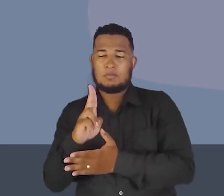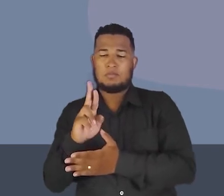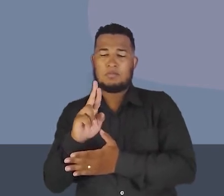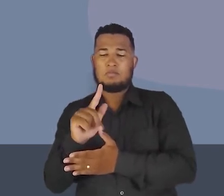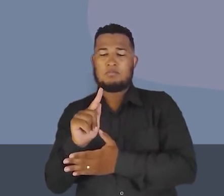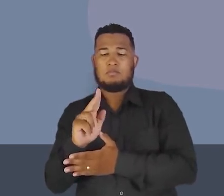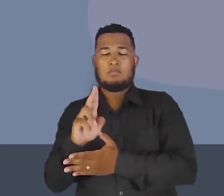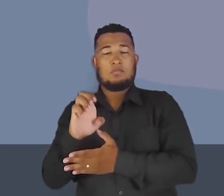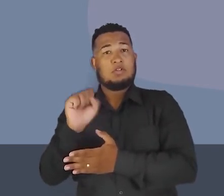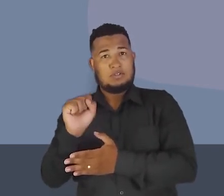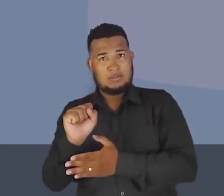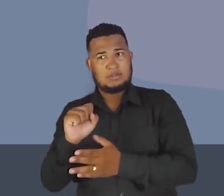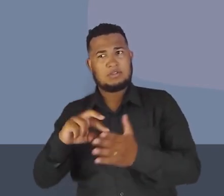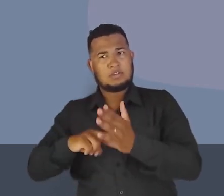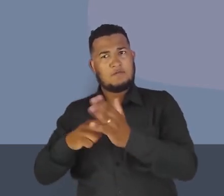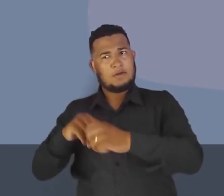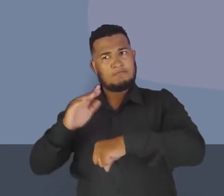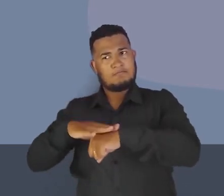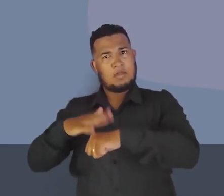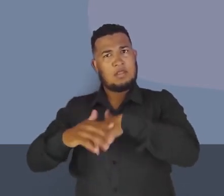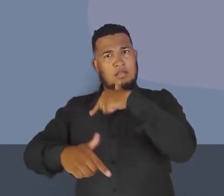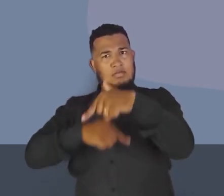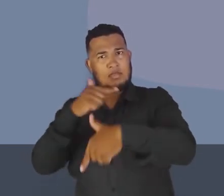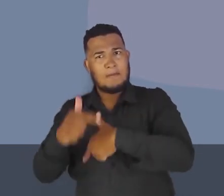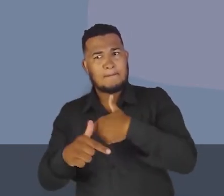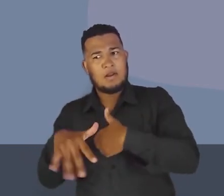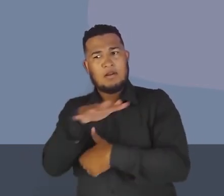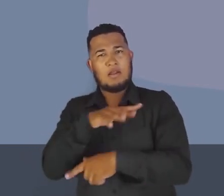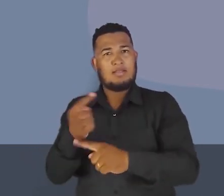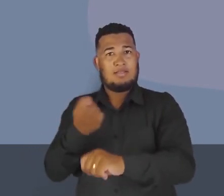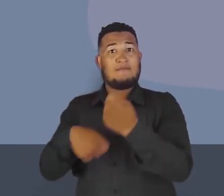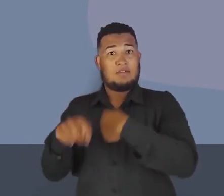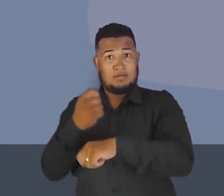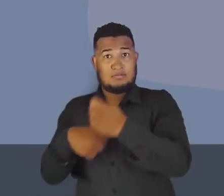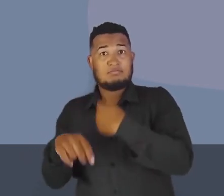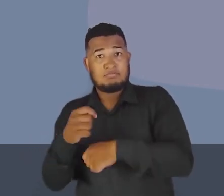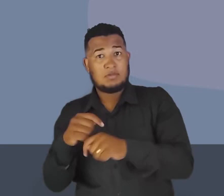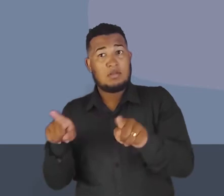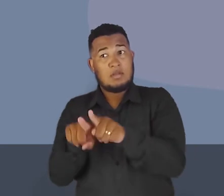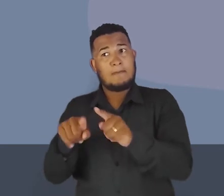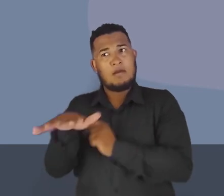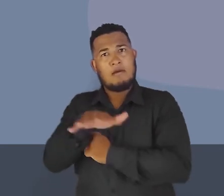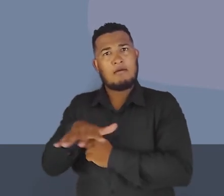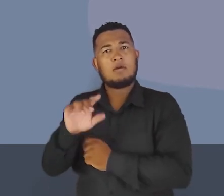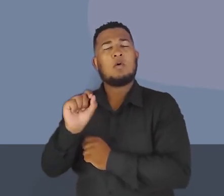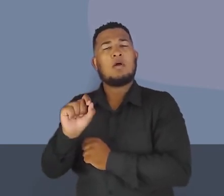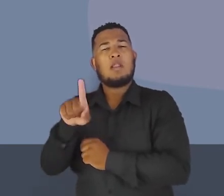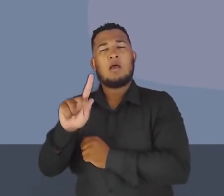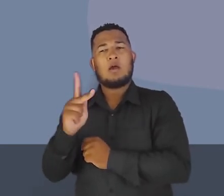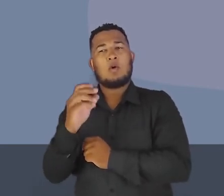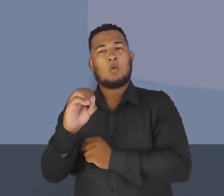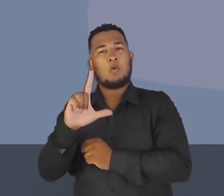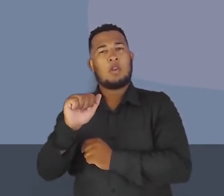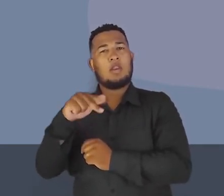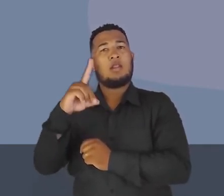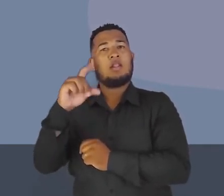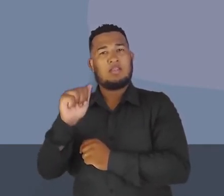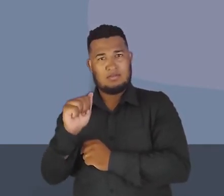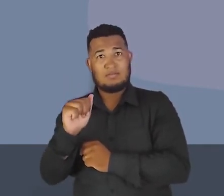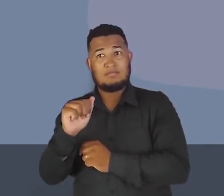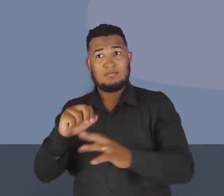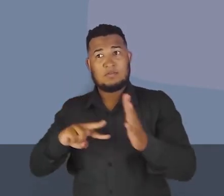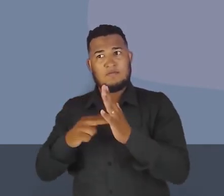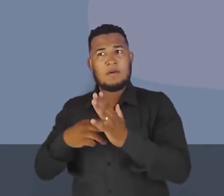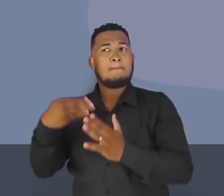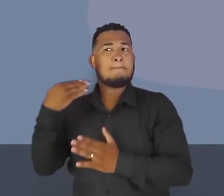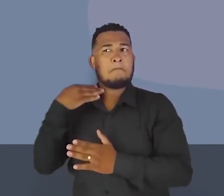então exercendo o seu trabalho no mercado financeiro, ali sobretudo na região da Holanda, que é onde os bancos se estruturam